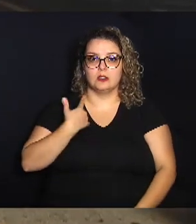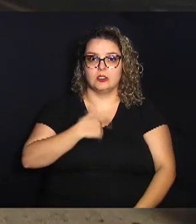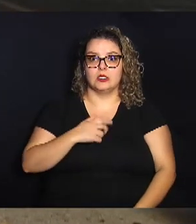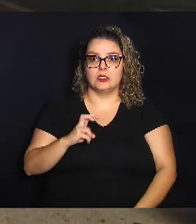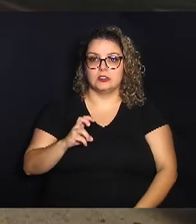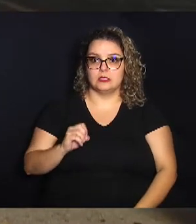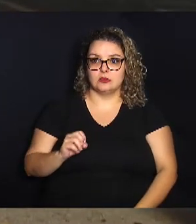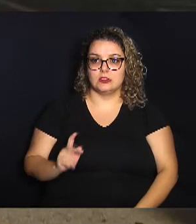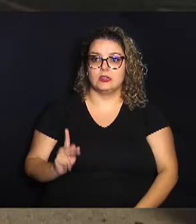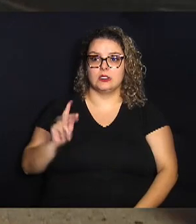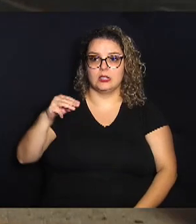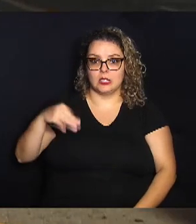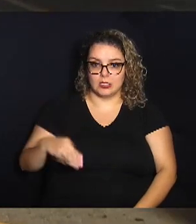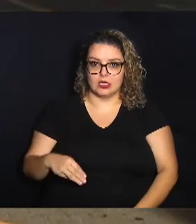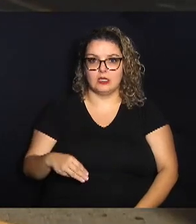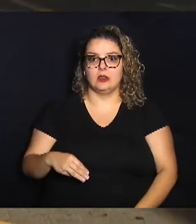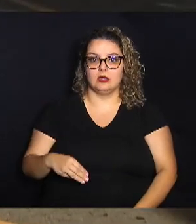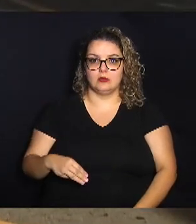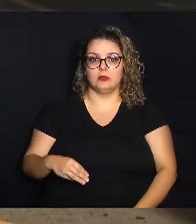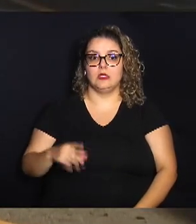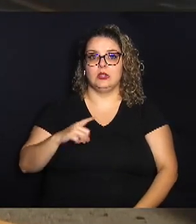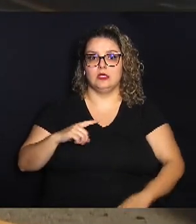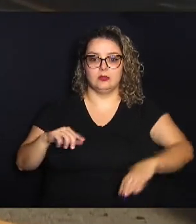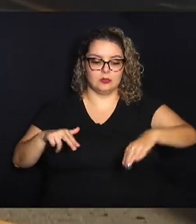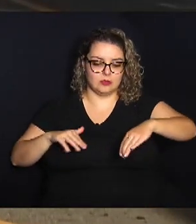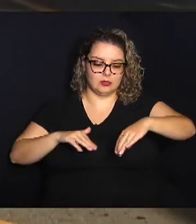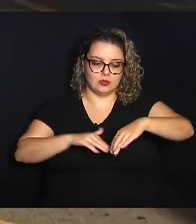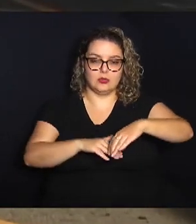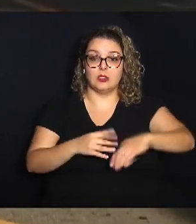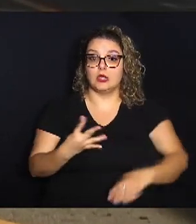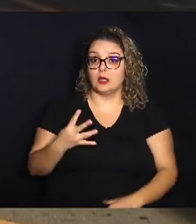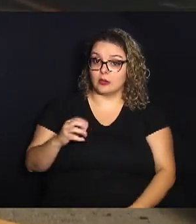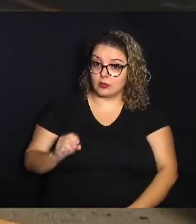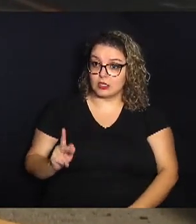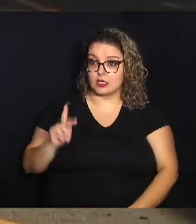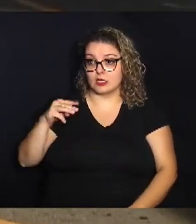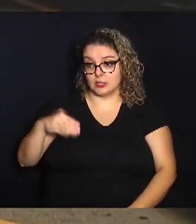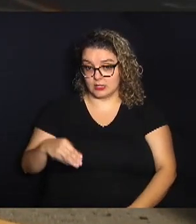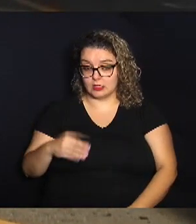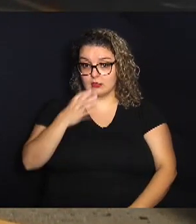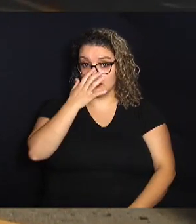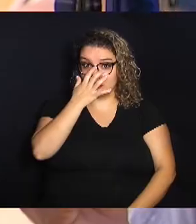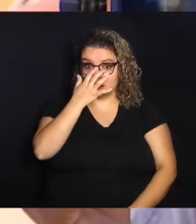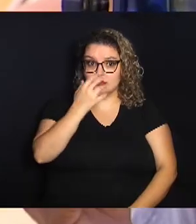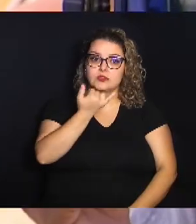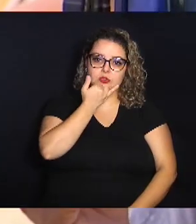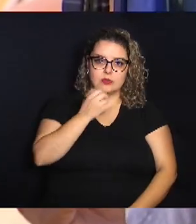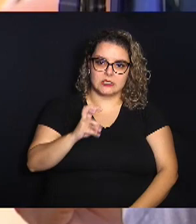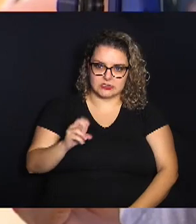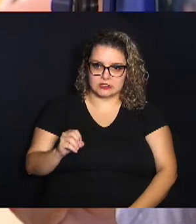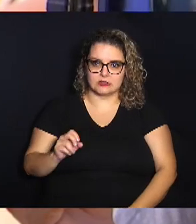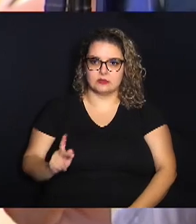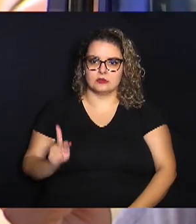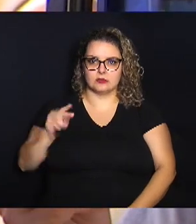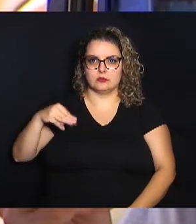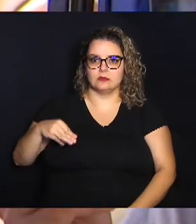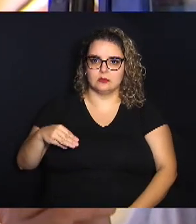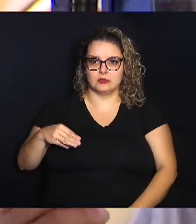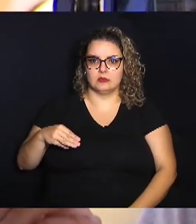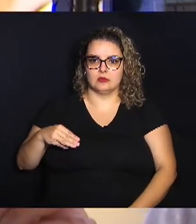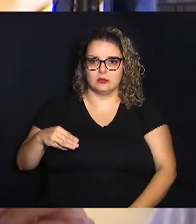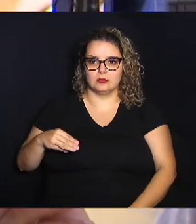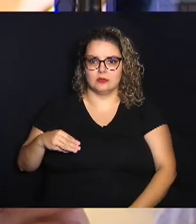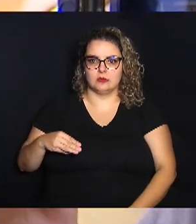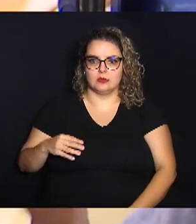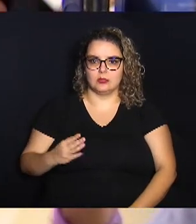por hora. Tem alguns trechos, como o túnel Joá Penteado, que é 40 km por hora. Desculpa, é 50 km, mas é 40